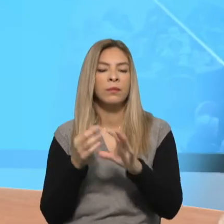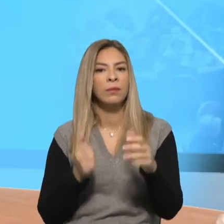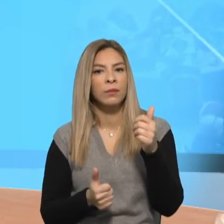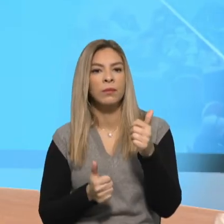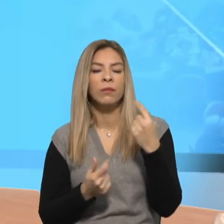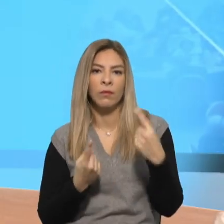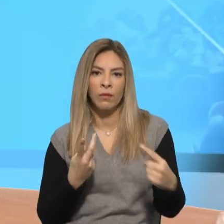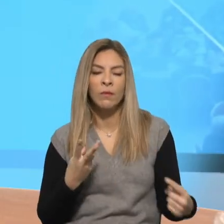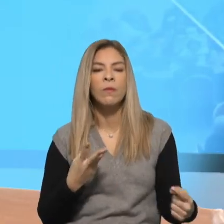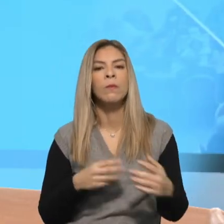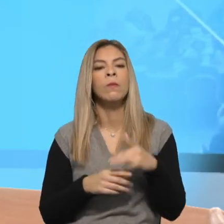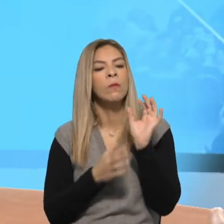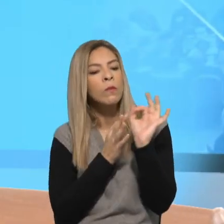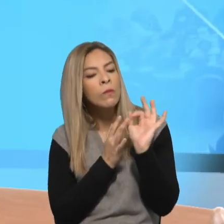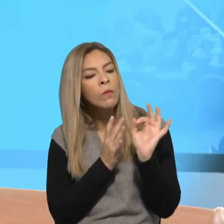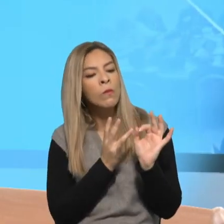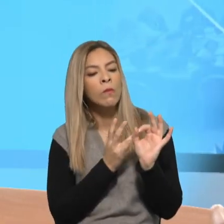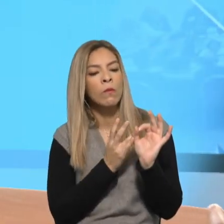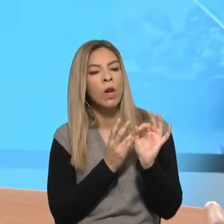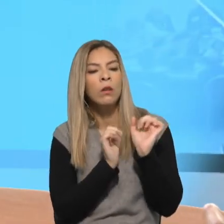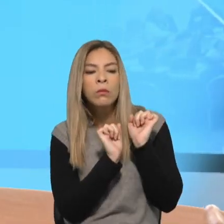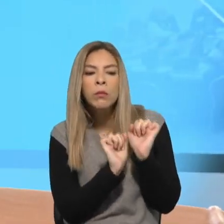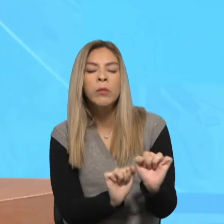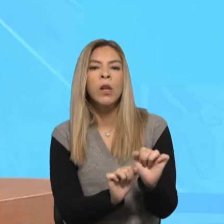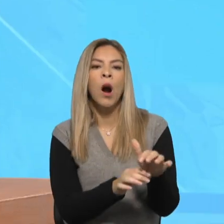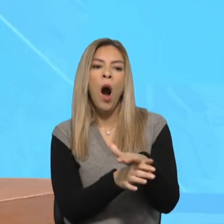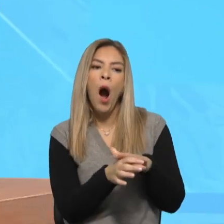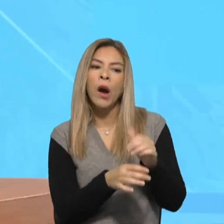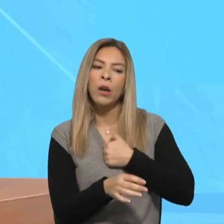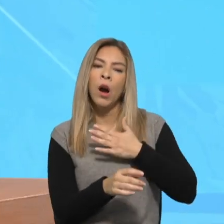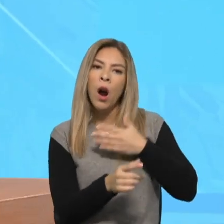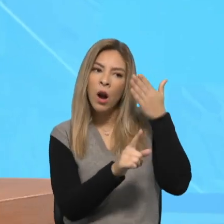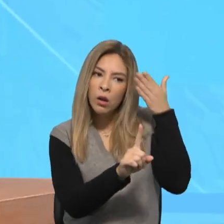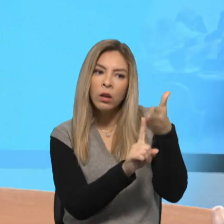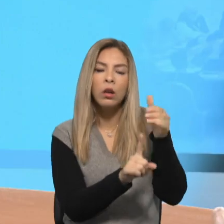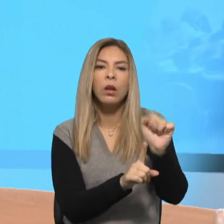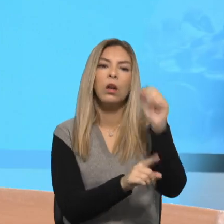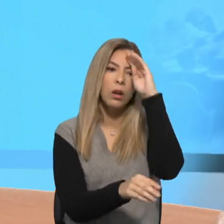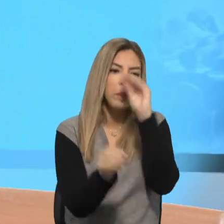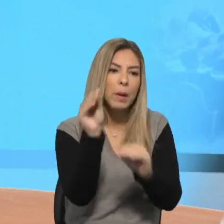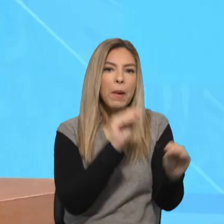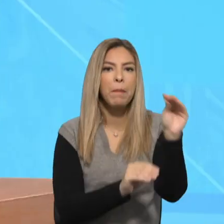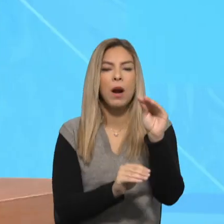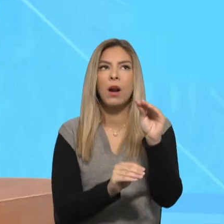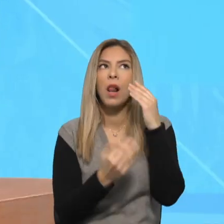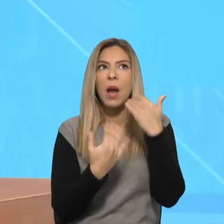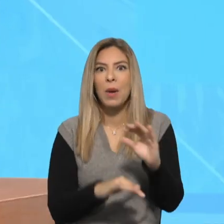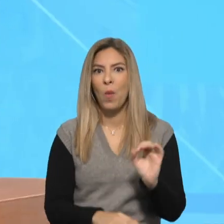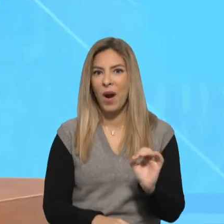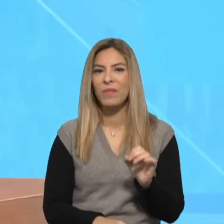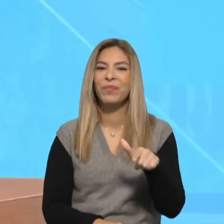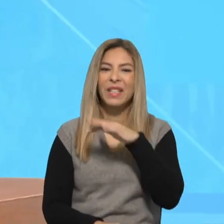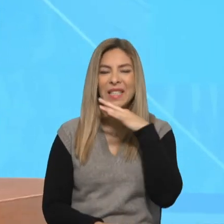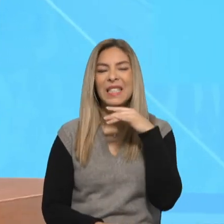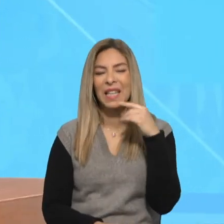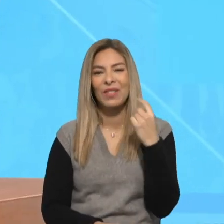das características da própria empresa, não é? Da área a que ela se dedica. A criatividade não tem limites. Sem dúvida, isso tem sido a nossa